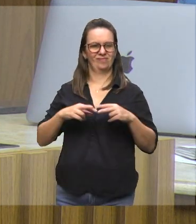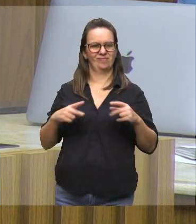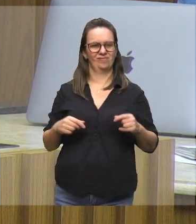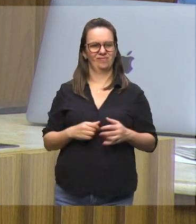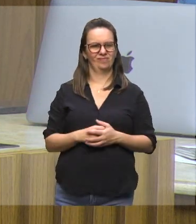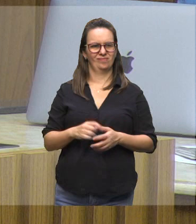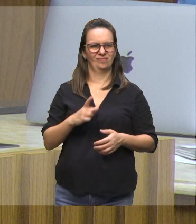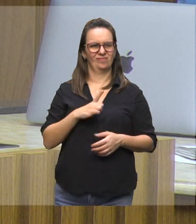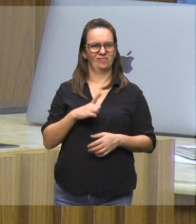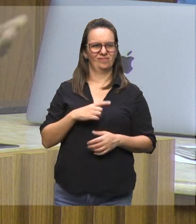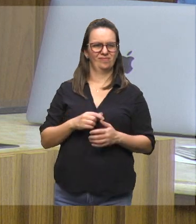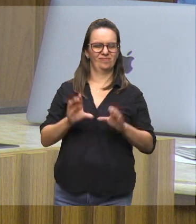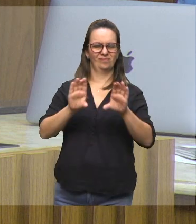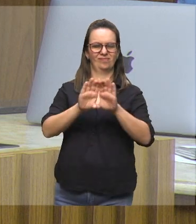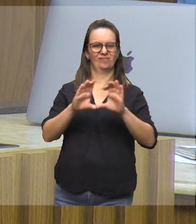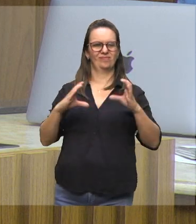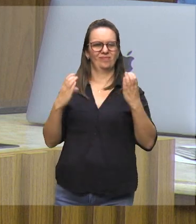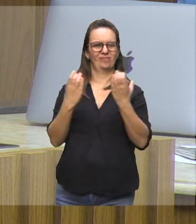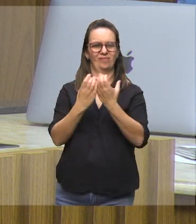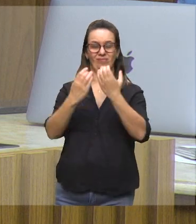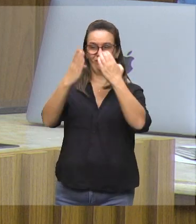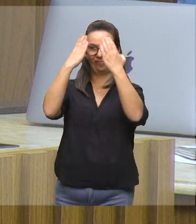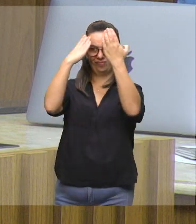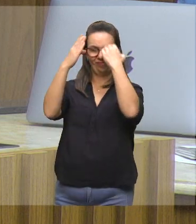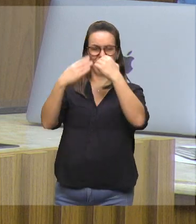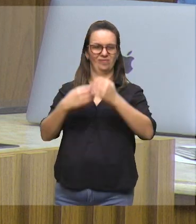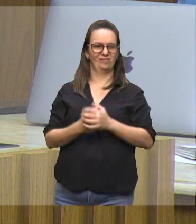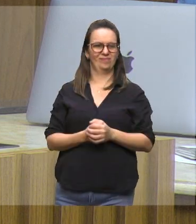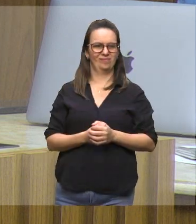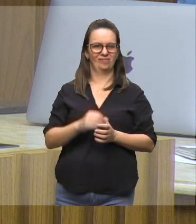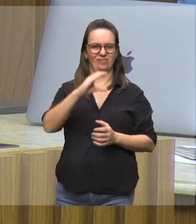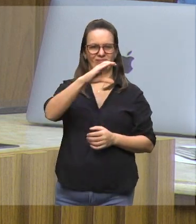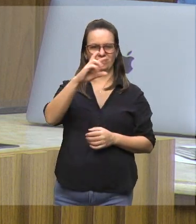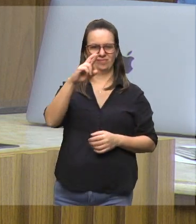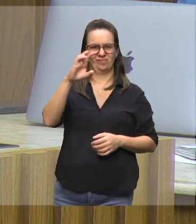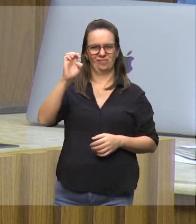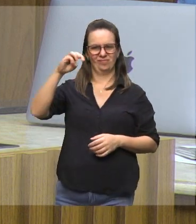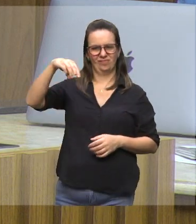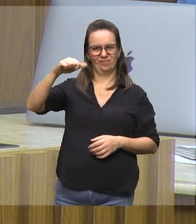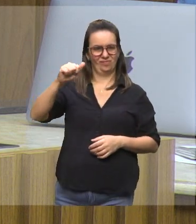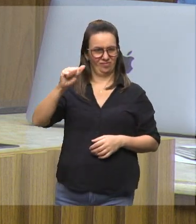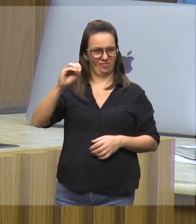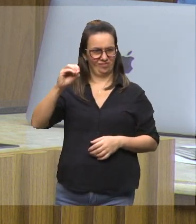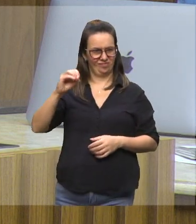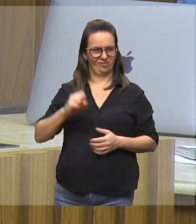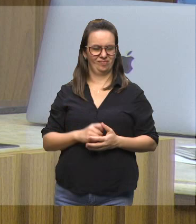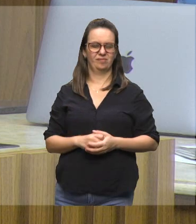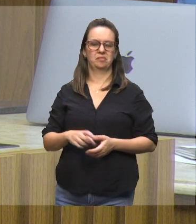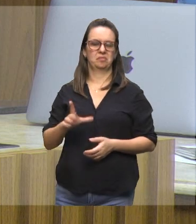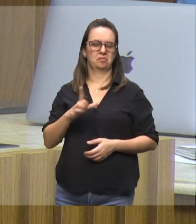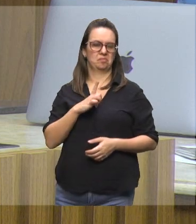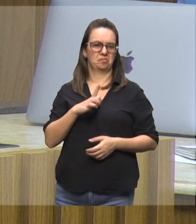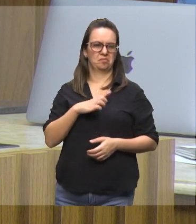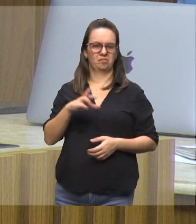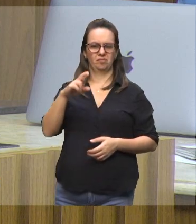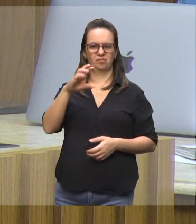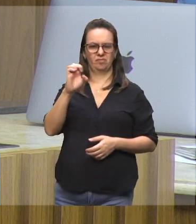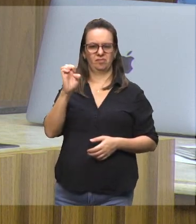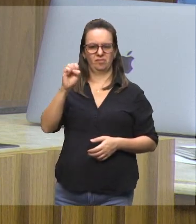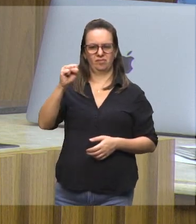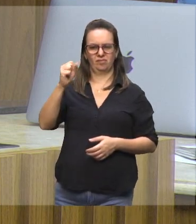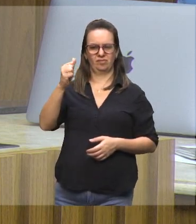temos comunidades terapêuticas. Por exemplo, a Cremos, temos o IDAC Manaim, temos a Restauração, faz um belíssimo